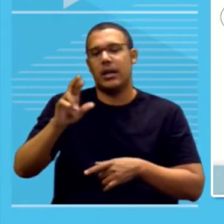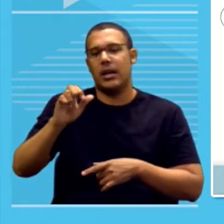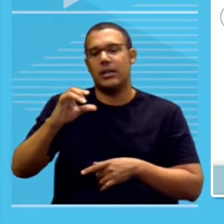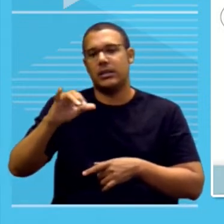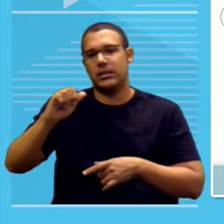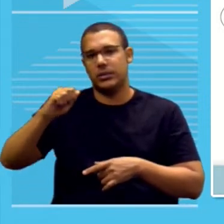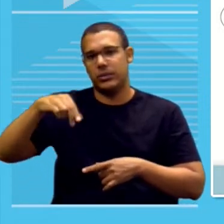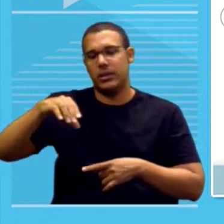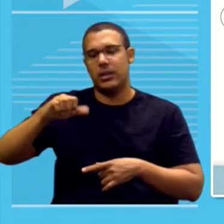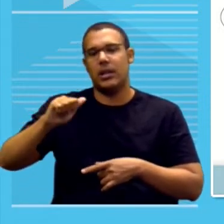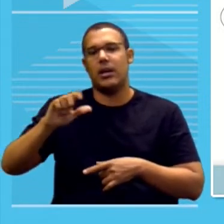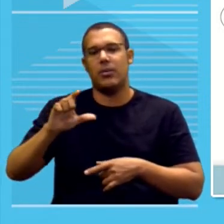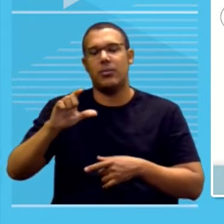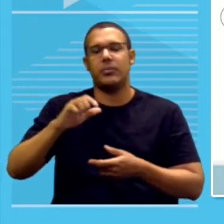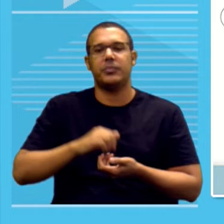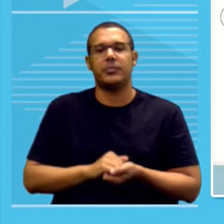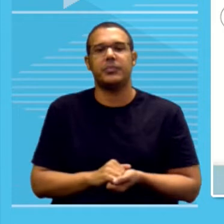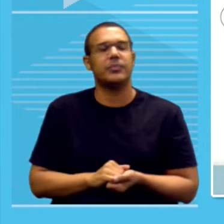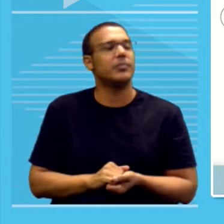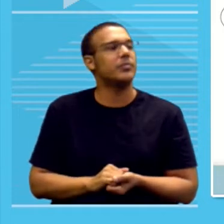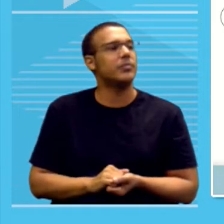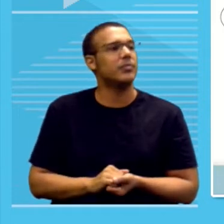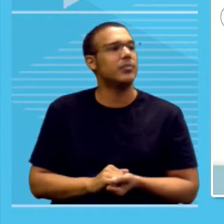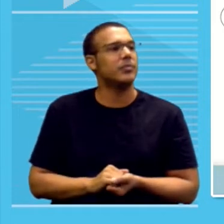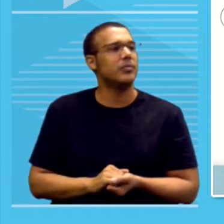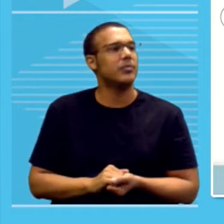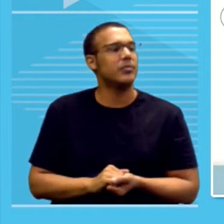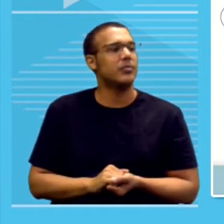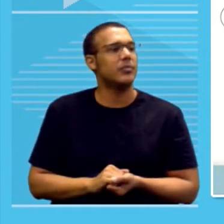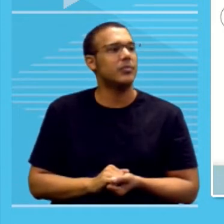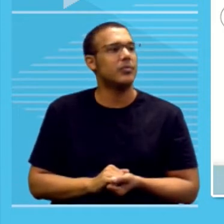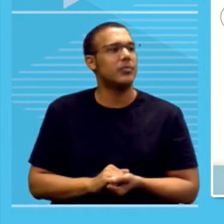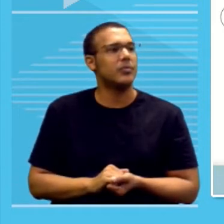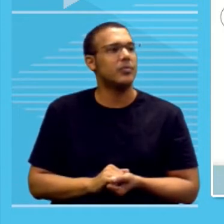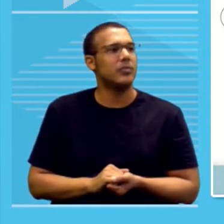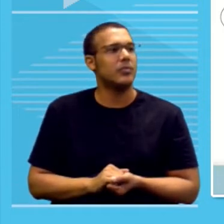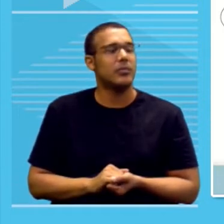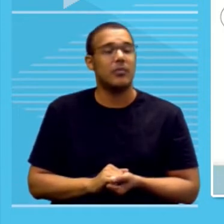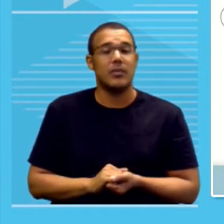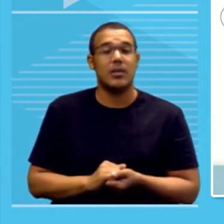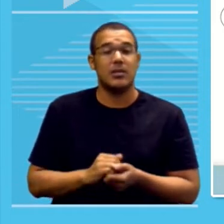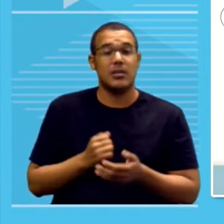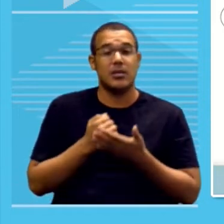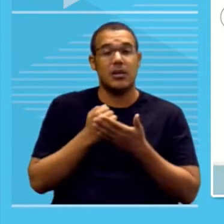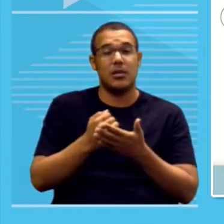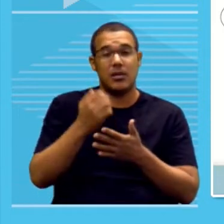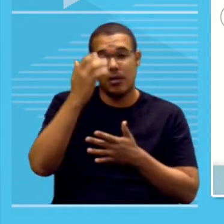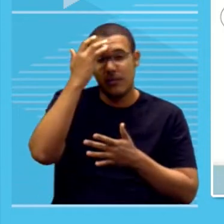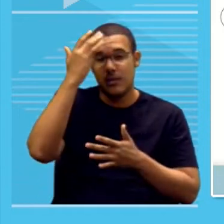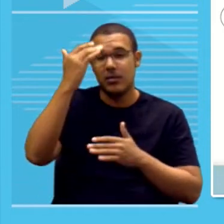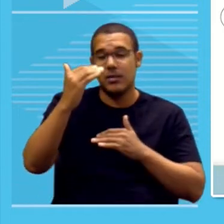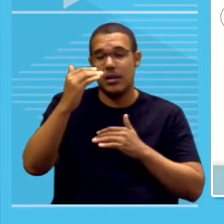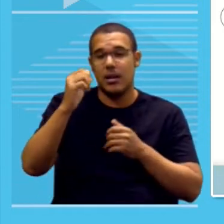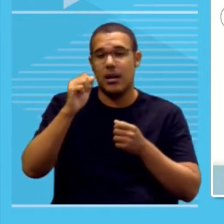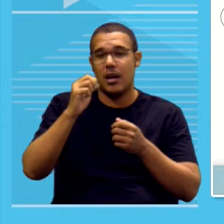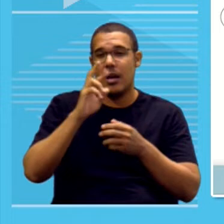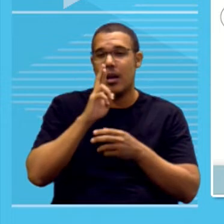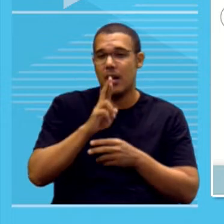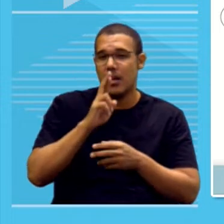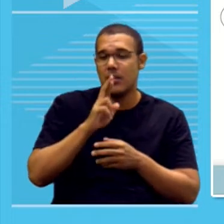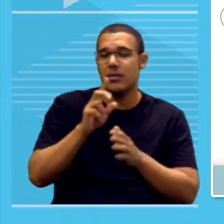artifício que nós iremos utilizar para facilitar o desenvolvimento